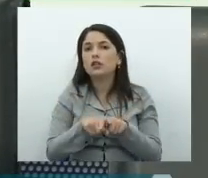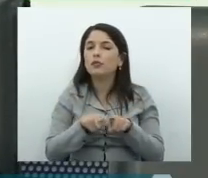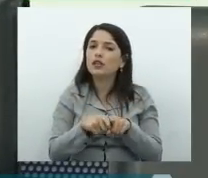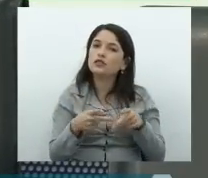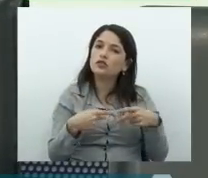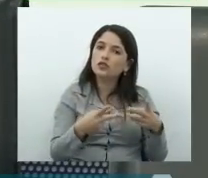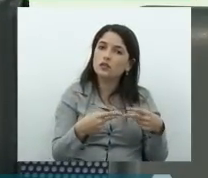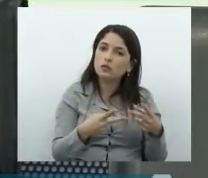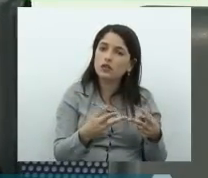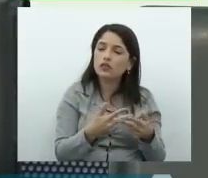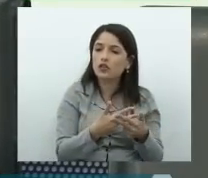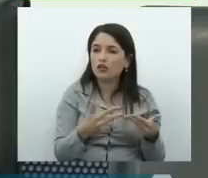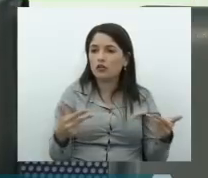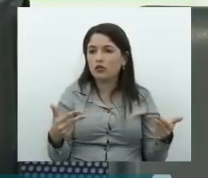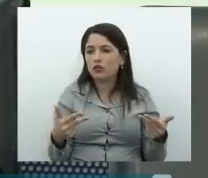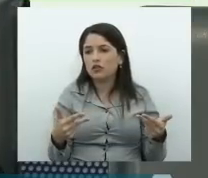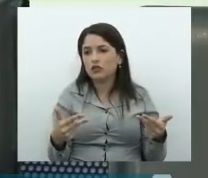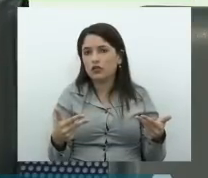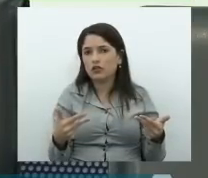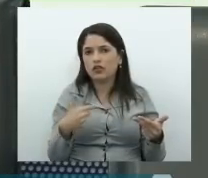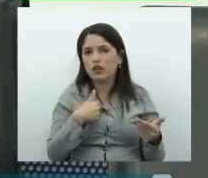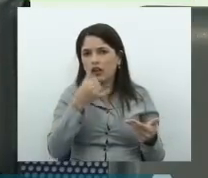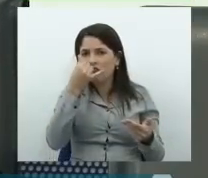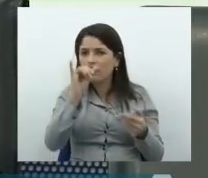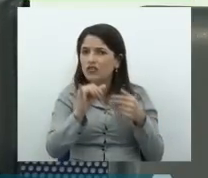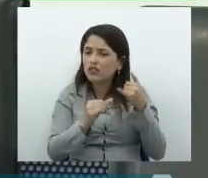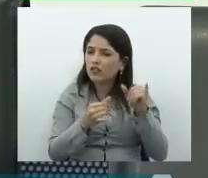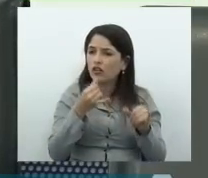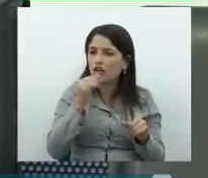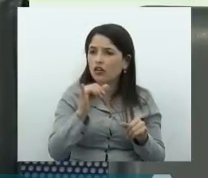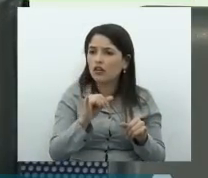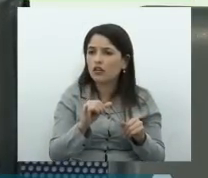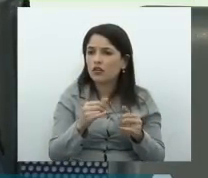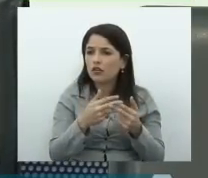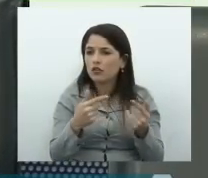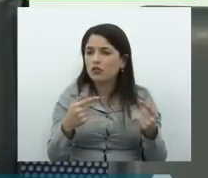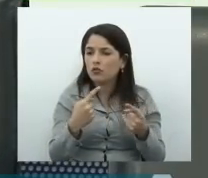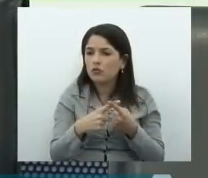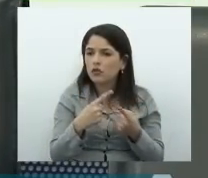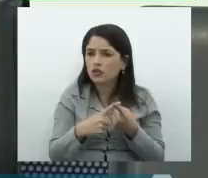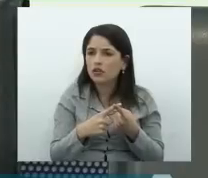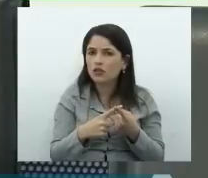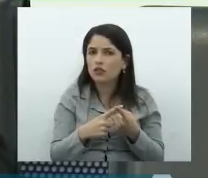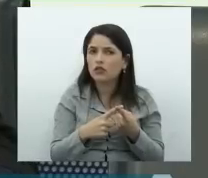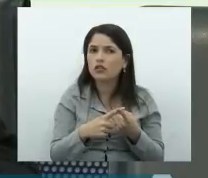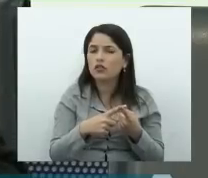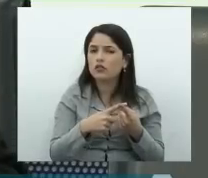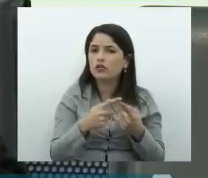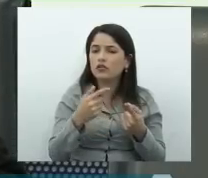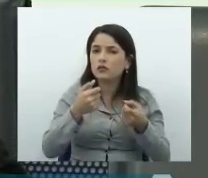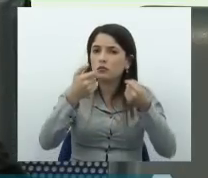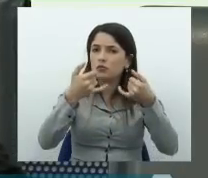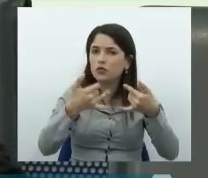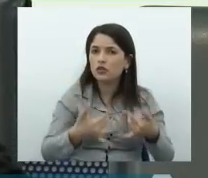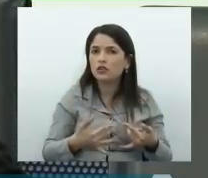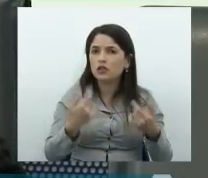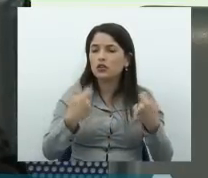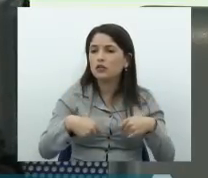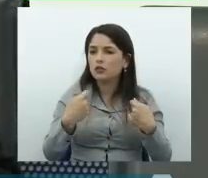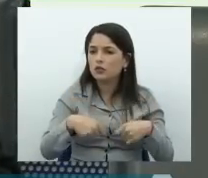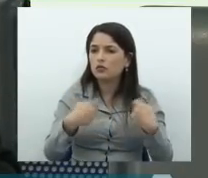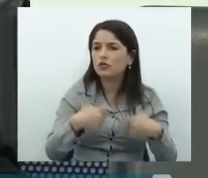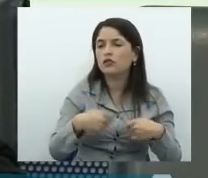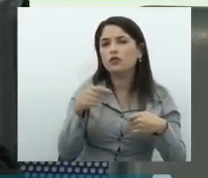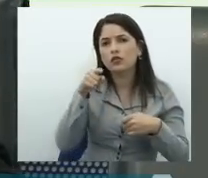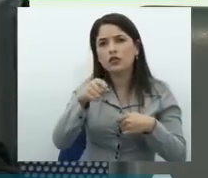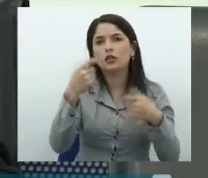sobre trilhos. A cidade e os urbanistas dizem que é necessário esse tipo de acomodação. Você